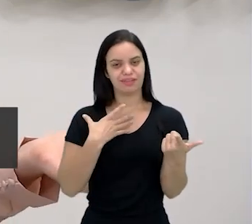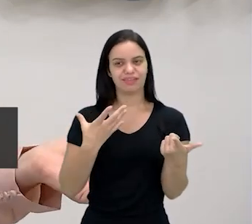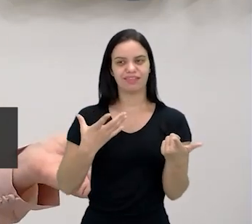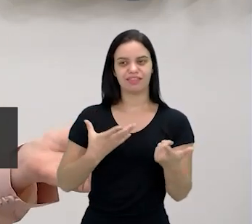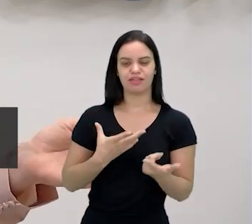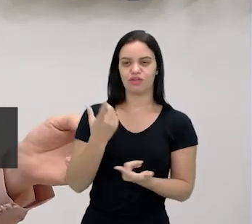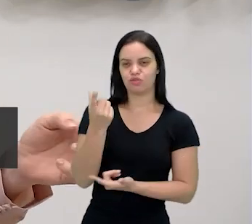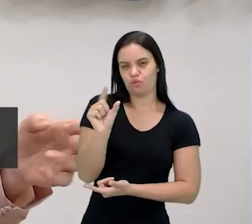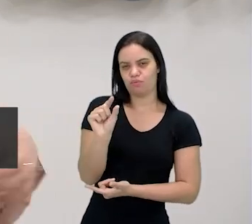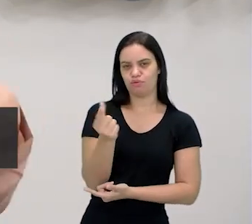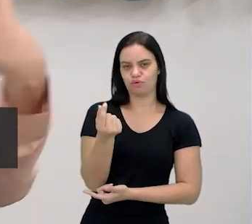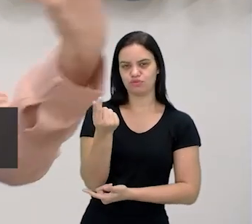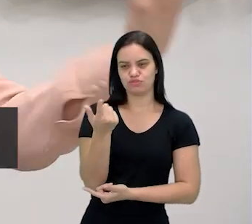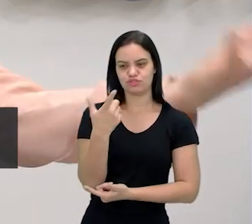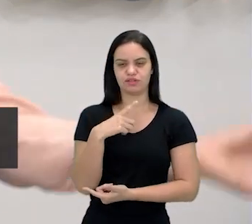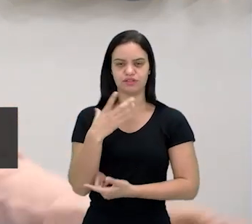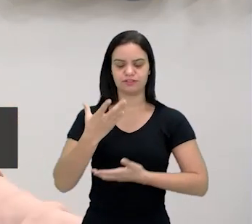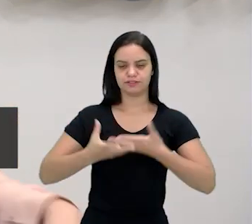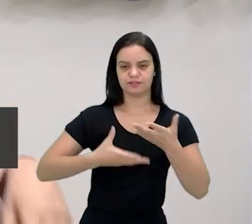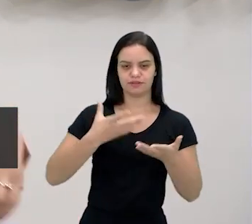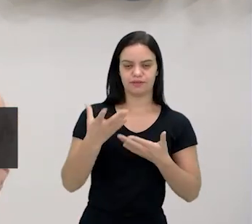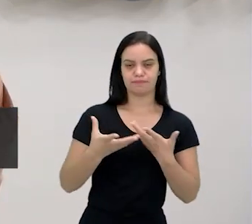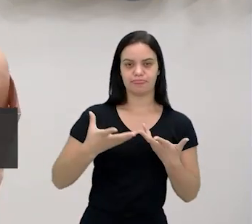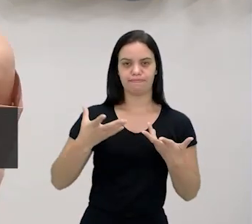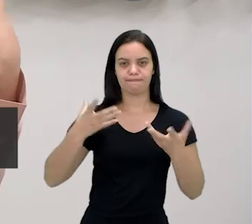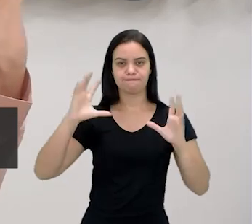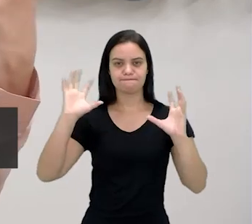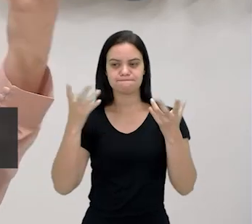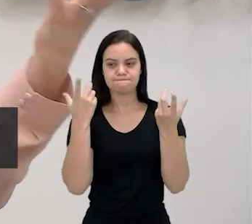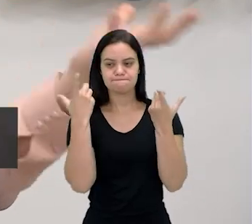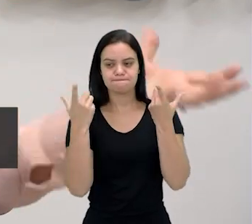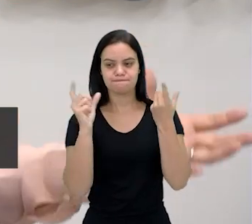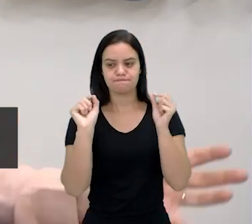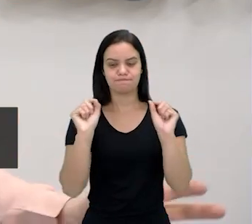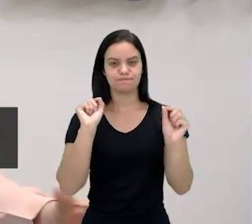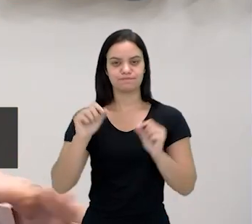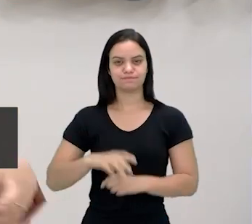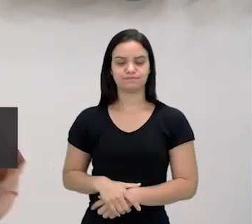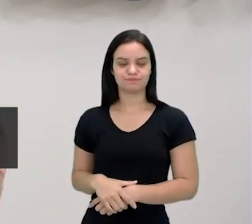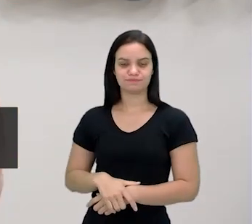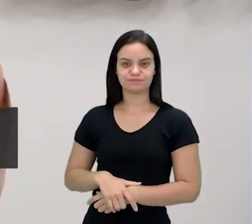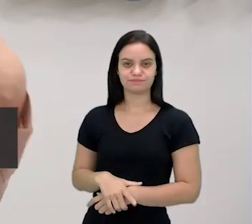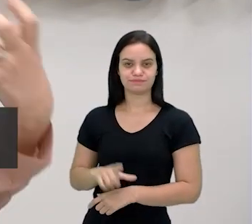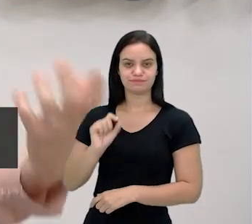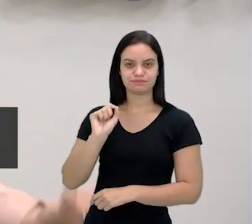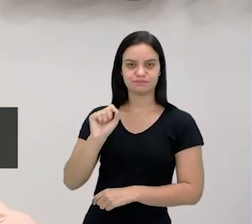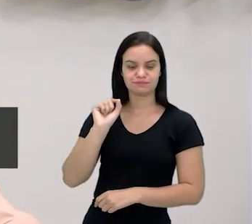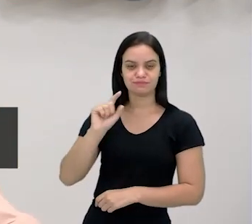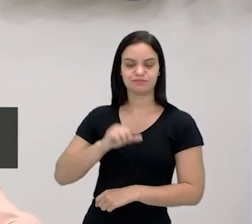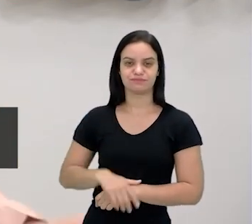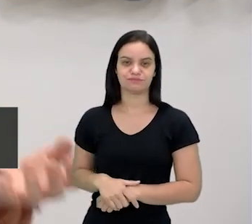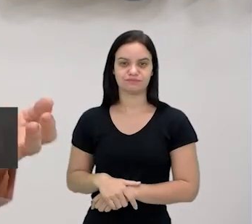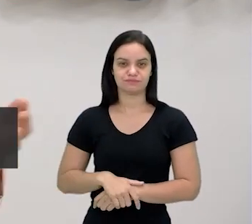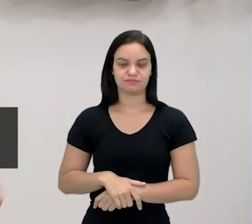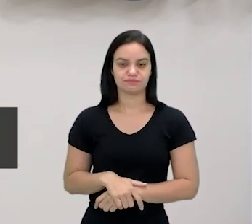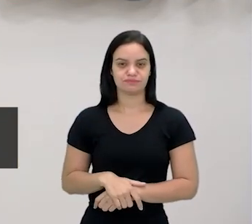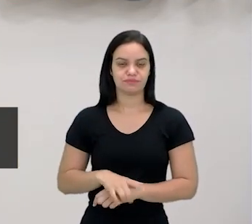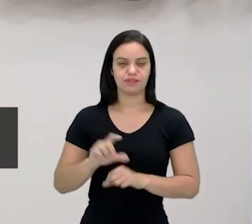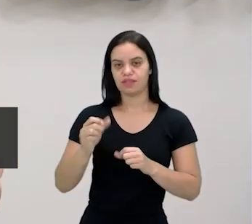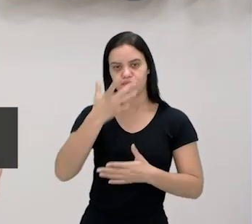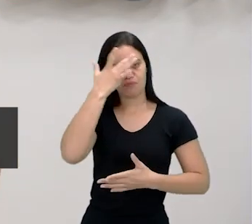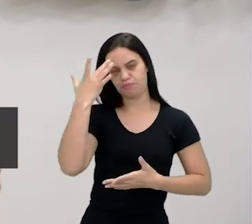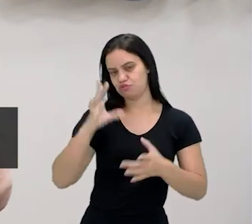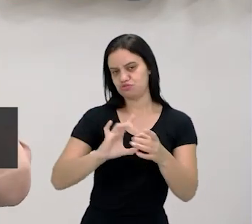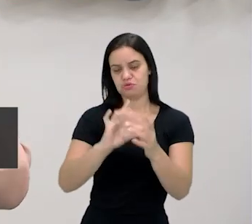pequeno dinheiro para se colocar nos bailes, comprar noites assim interessantes, se aproximar de pessoas ricas. Então ele é aquele